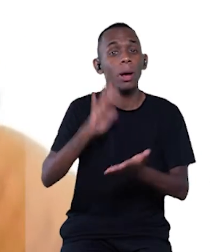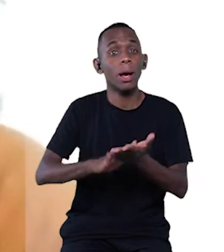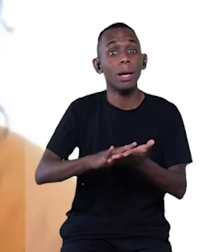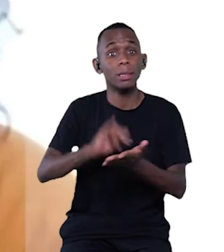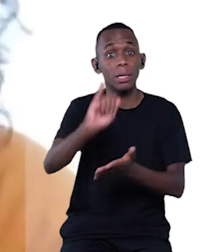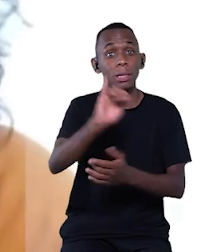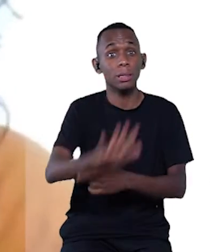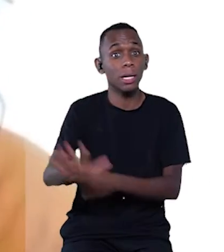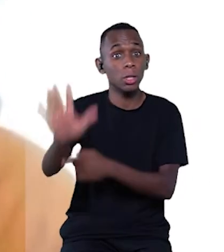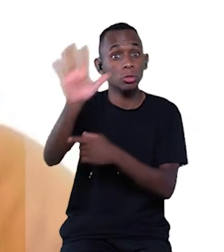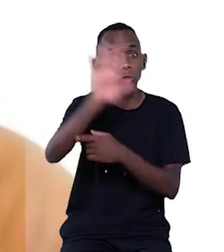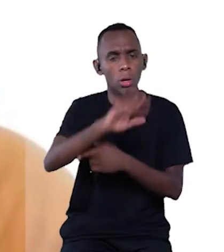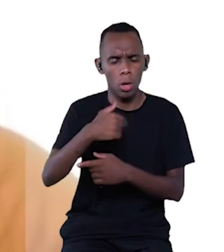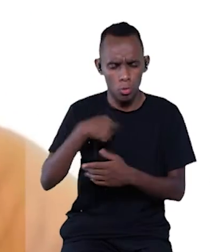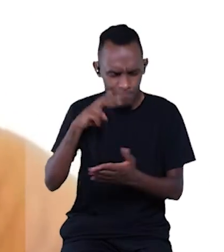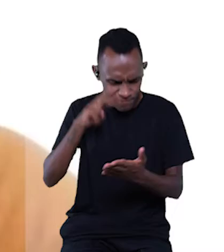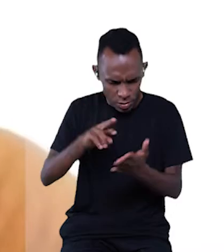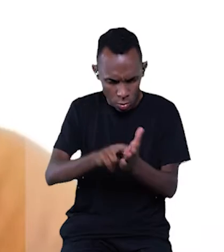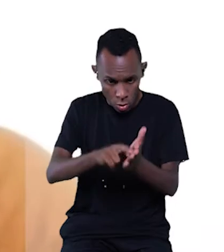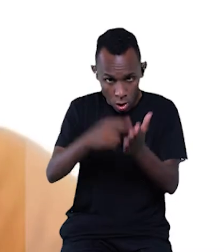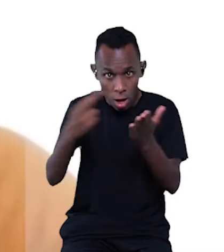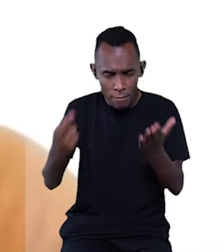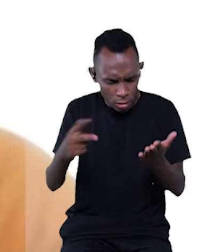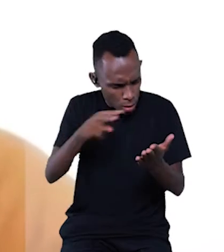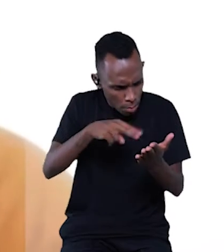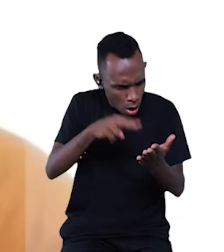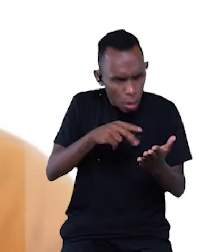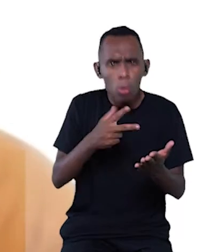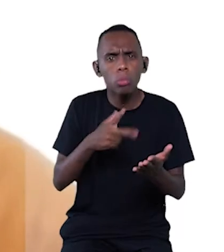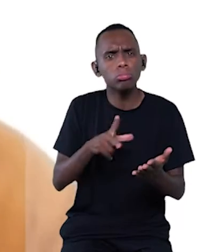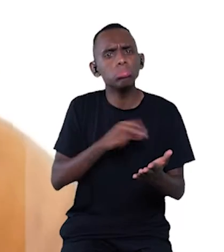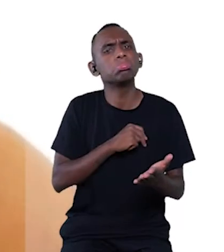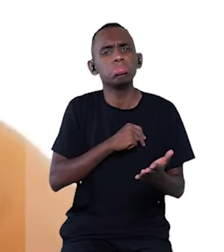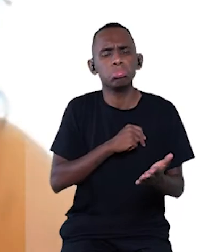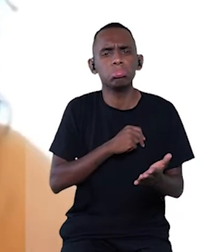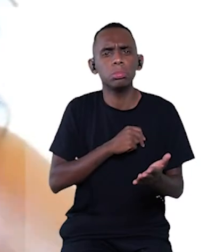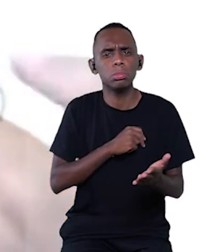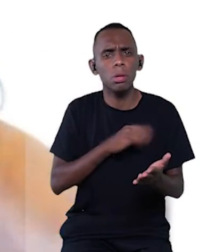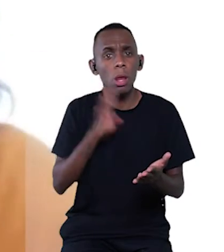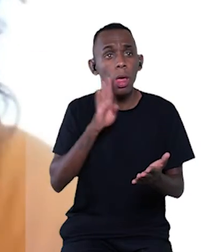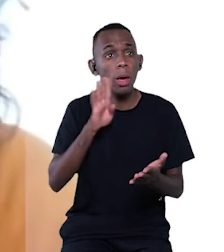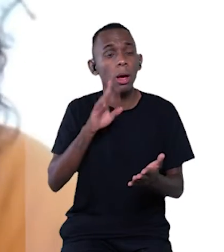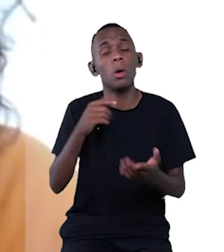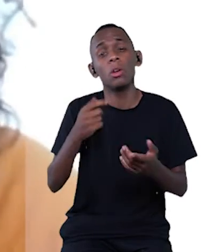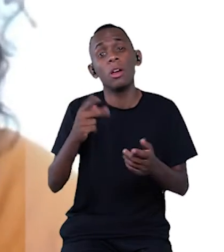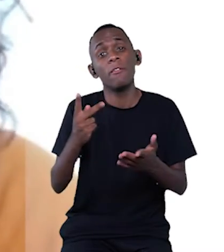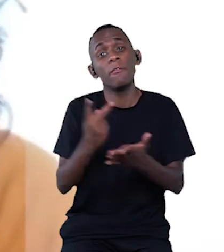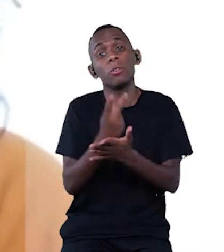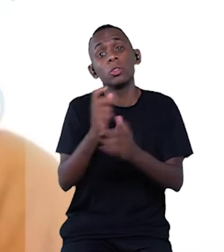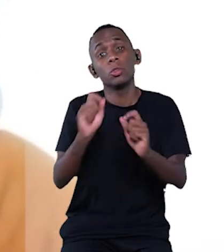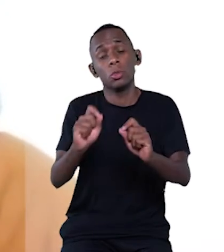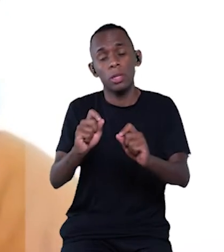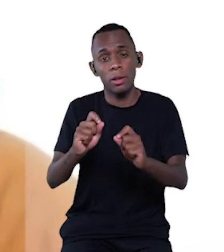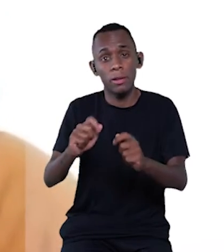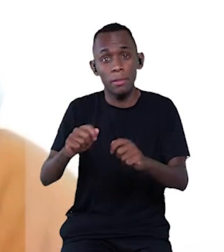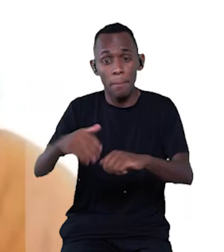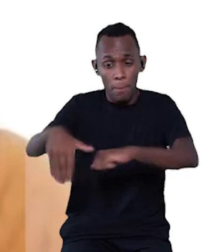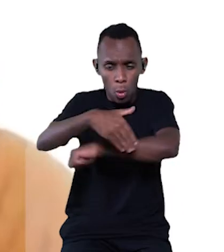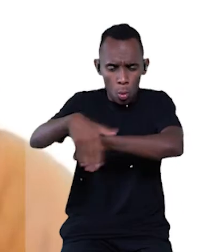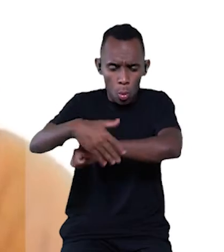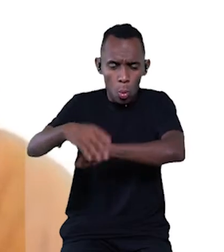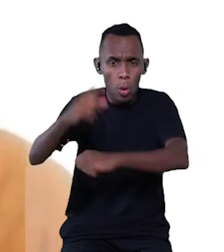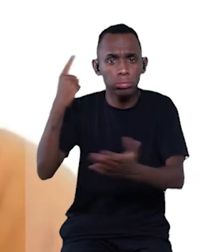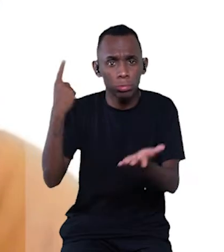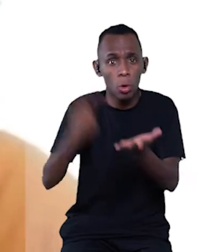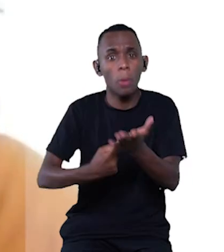que eu vi numa revista, justamente que eu estava lendo, e você mandava seu endereço e você recebia cerca